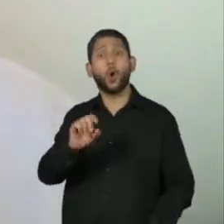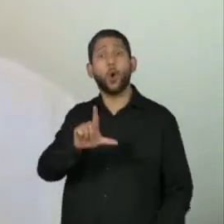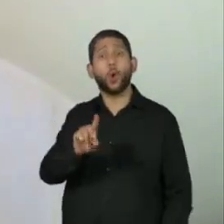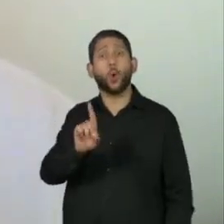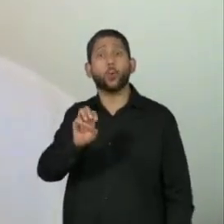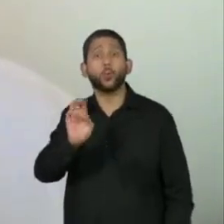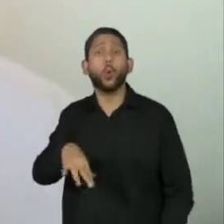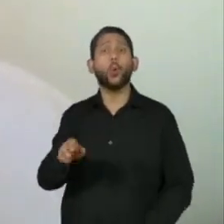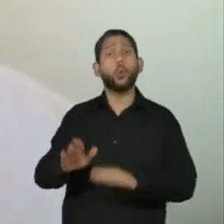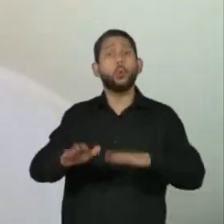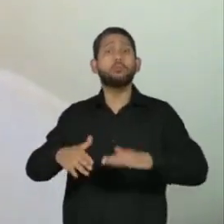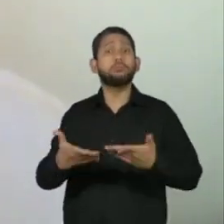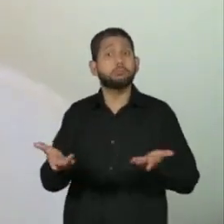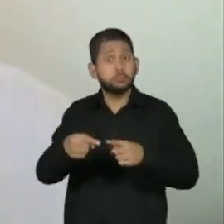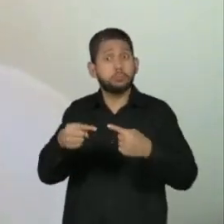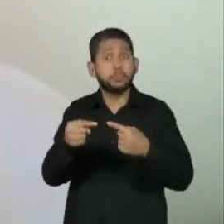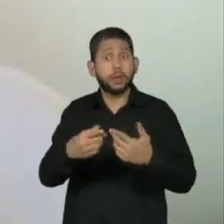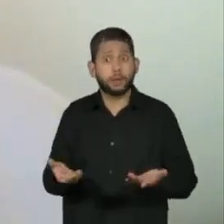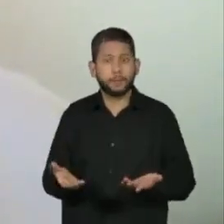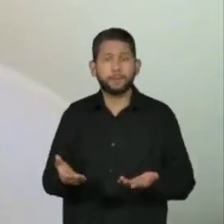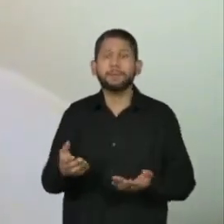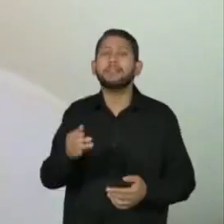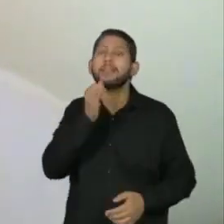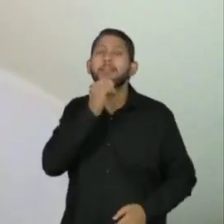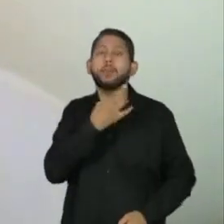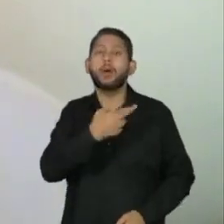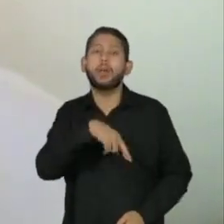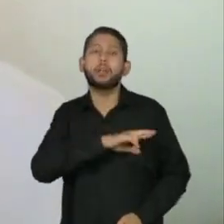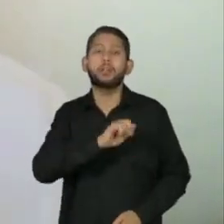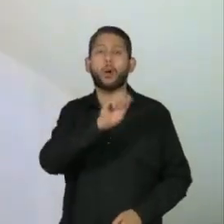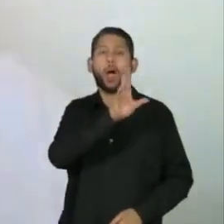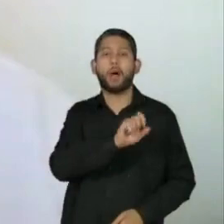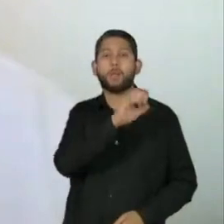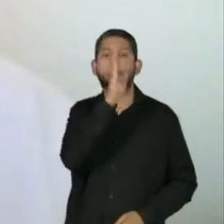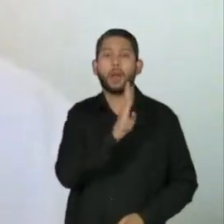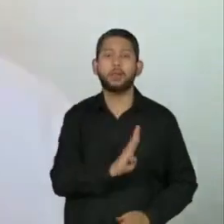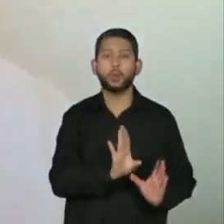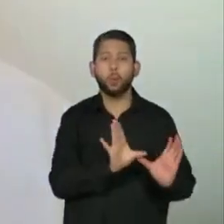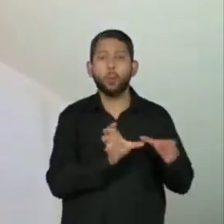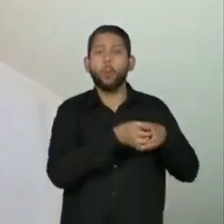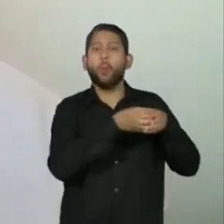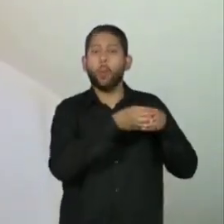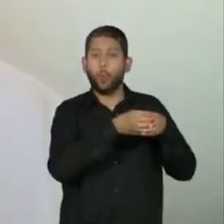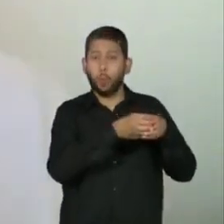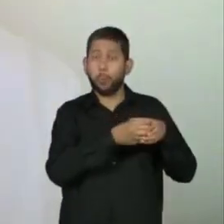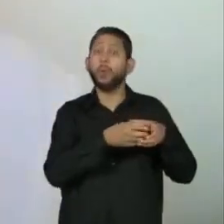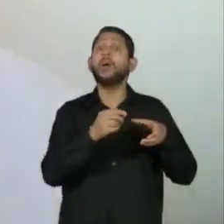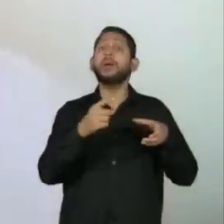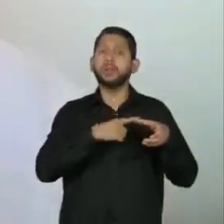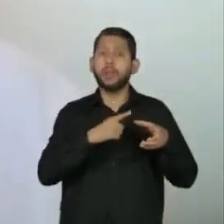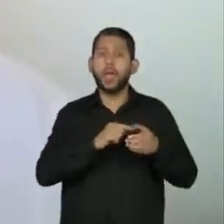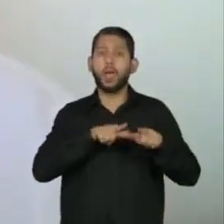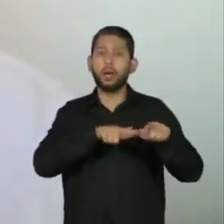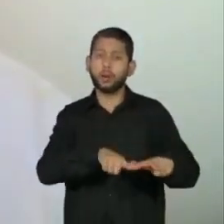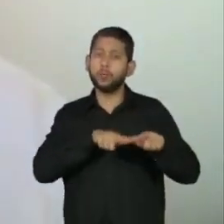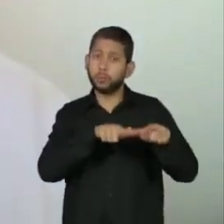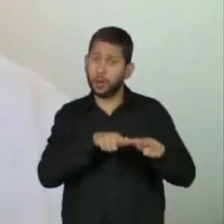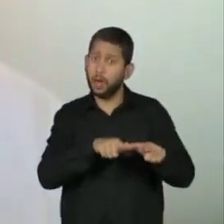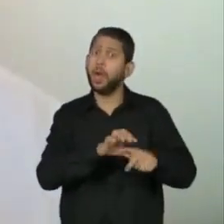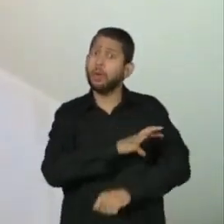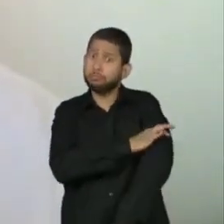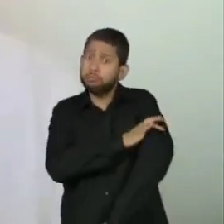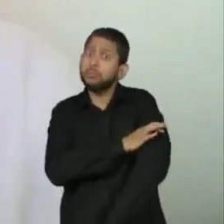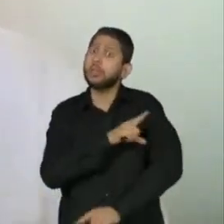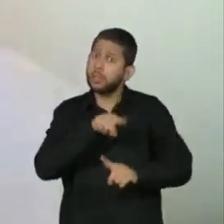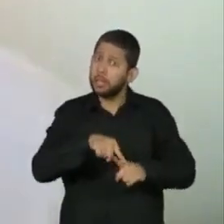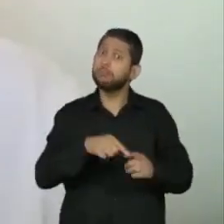de considerar, por exemplo, as religiões afro-brasileiras encabeçadas pelo candomblé, que também é um elemento de